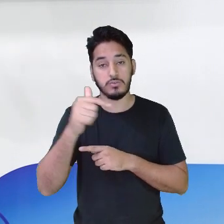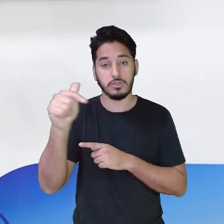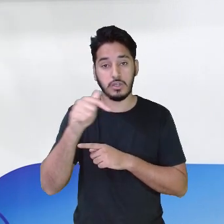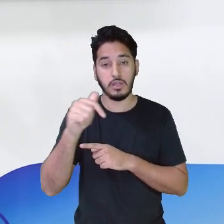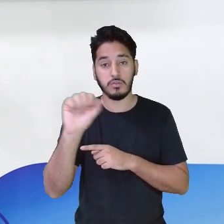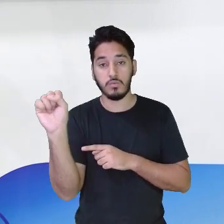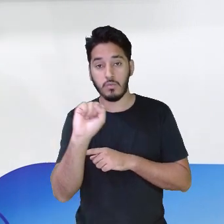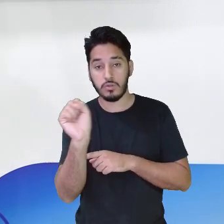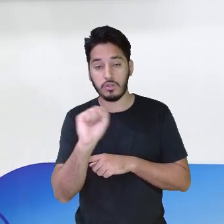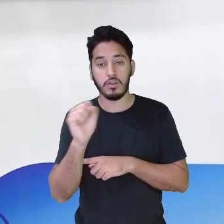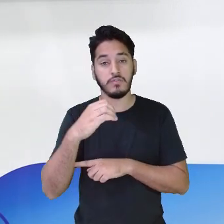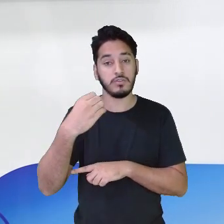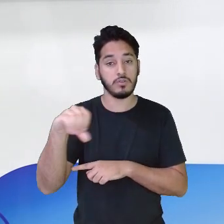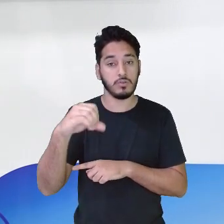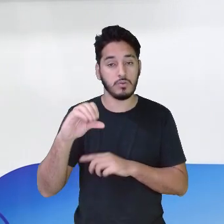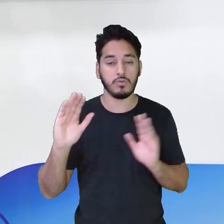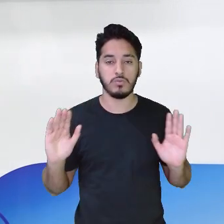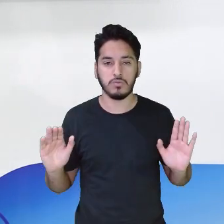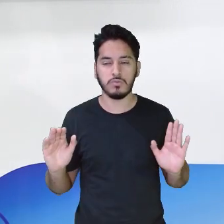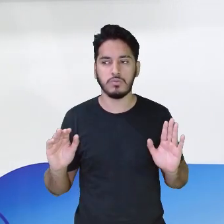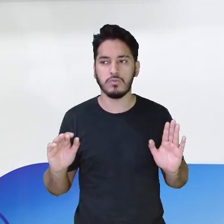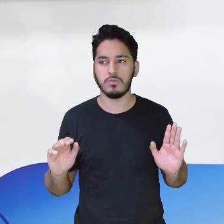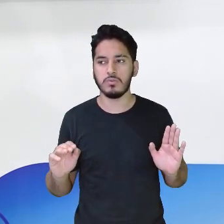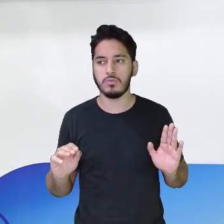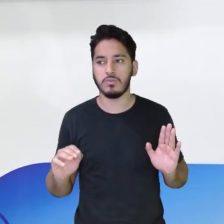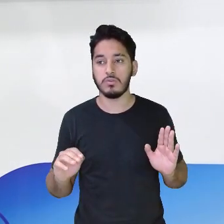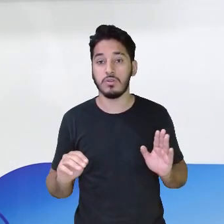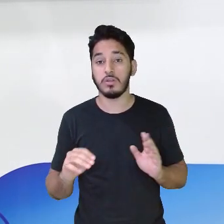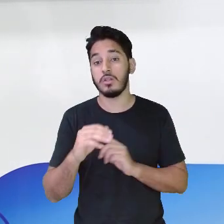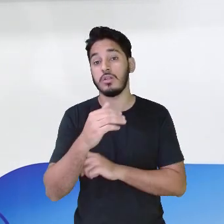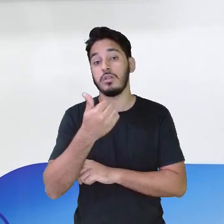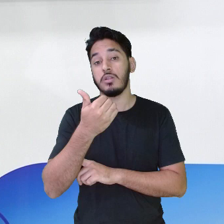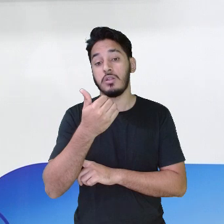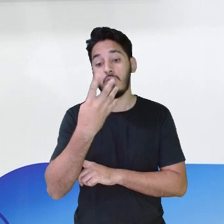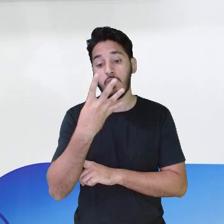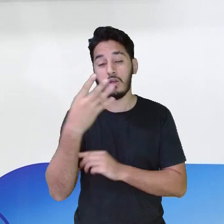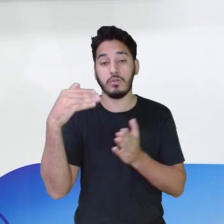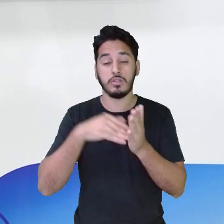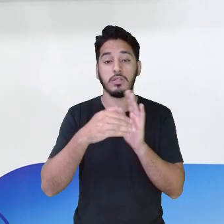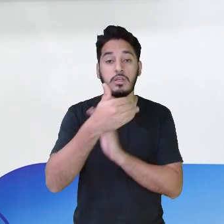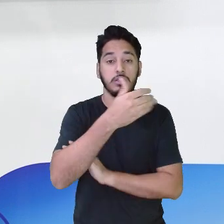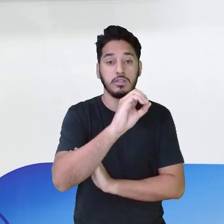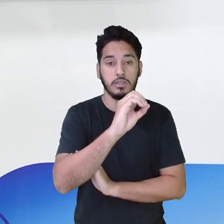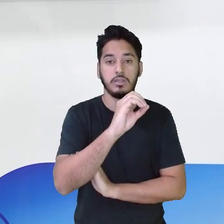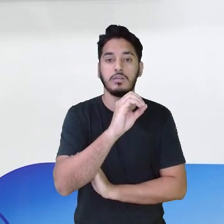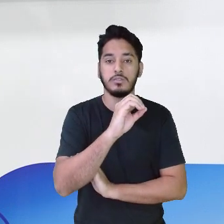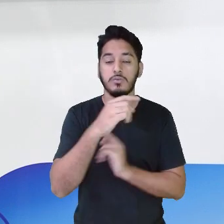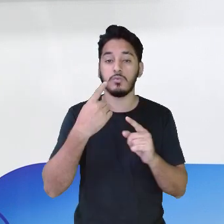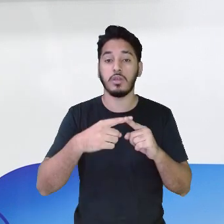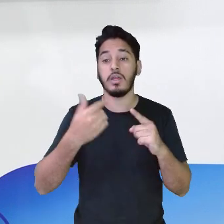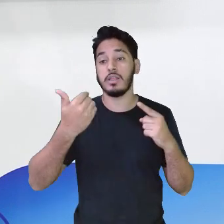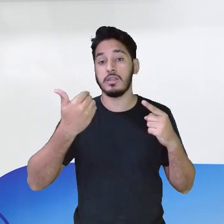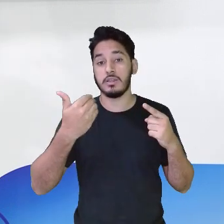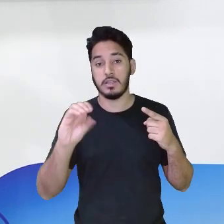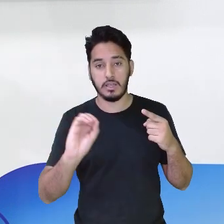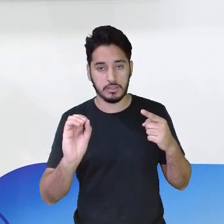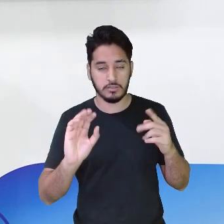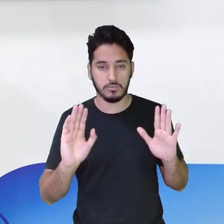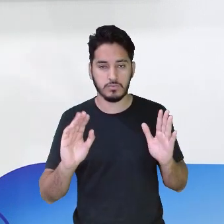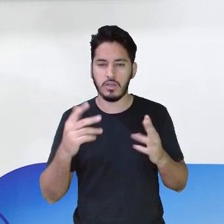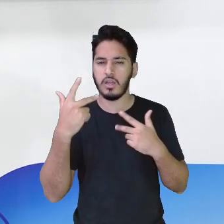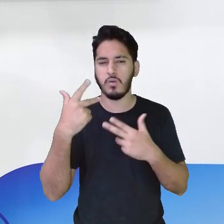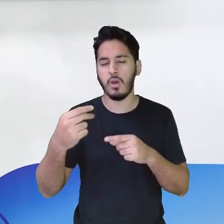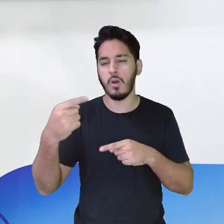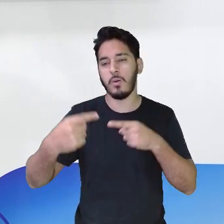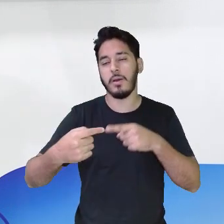sétimo, oitavo e nono. Aliás, de 4 a 10, porque o 10 é décimo, certo? É como numa